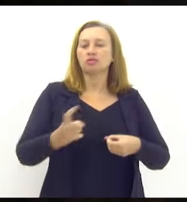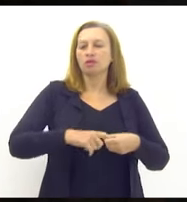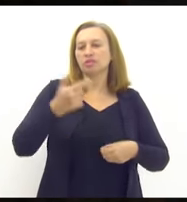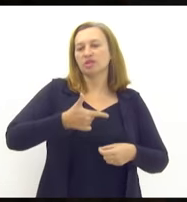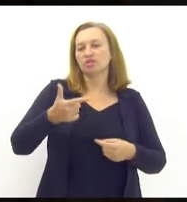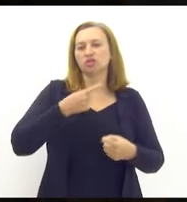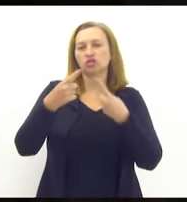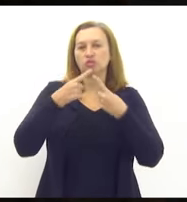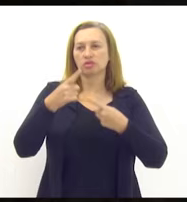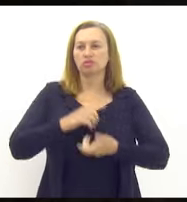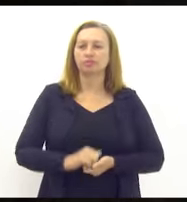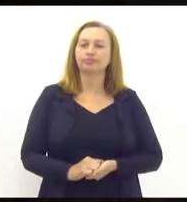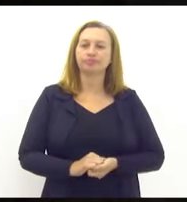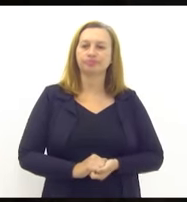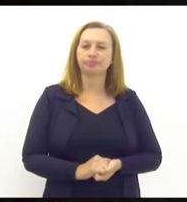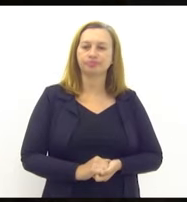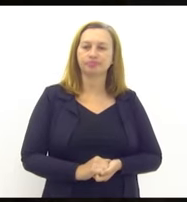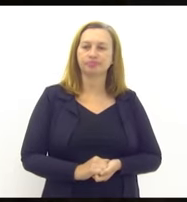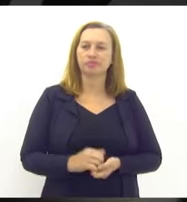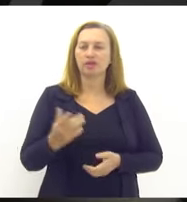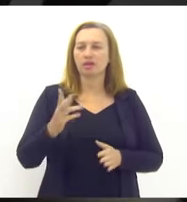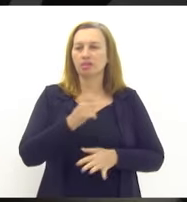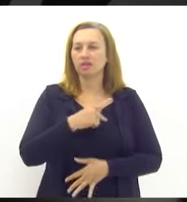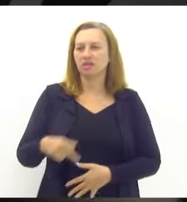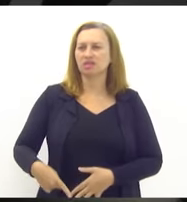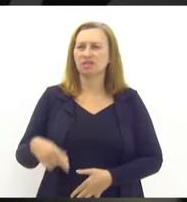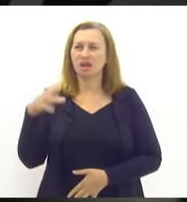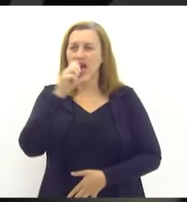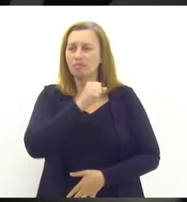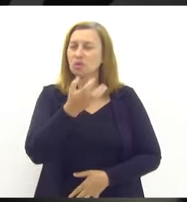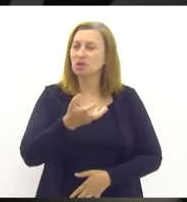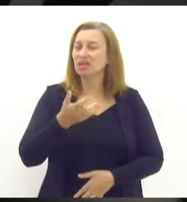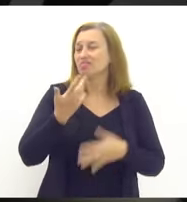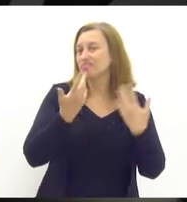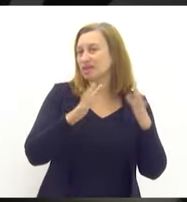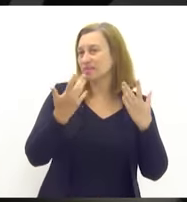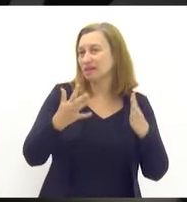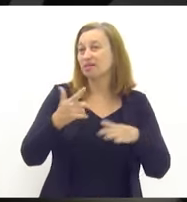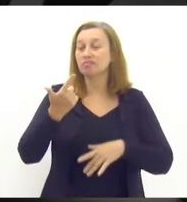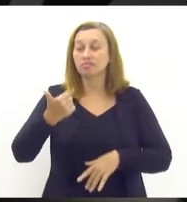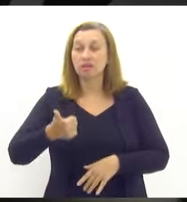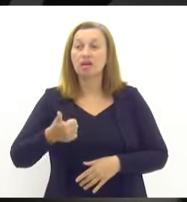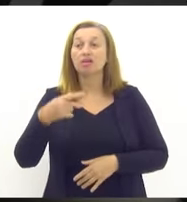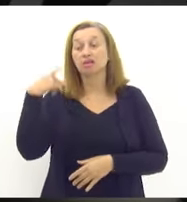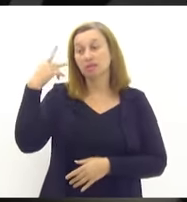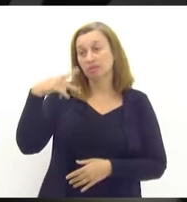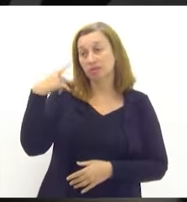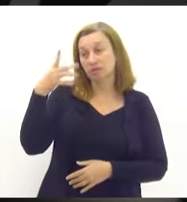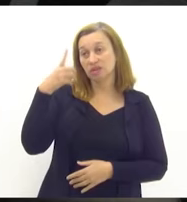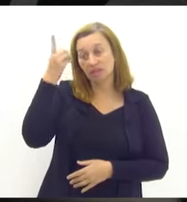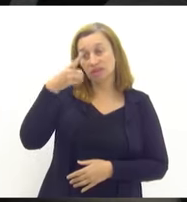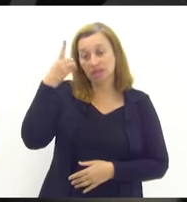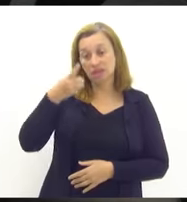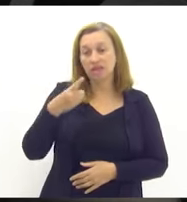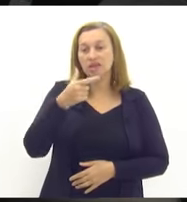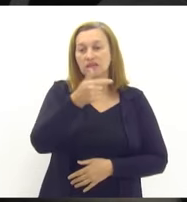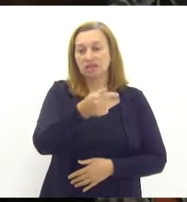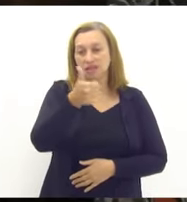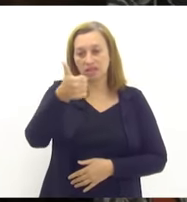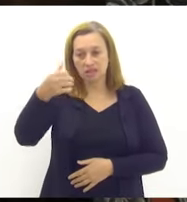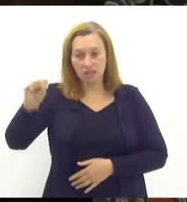segunda discussão Presidente rapidamente queria primeiro parabenizar os deputados pelo projeto de lei número